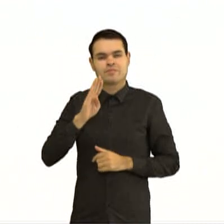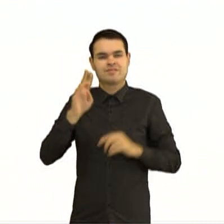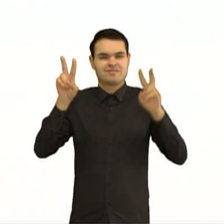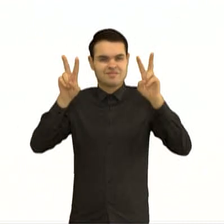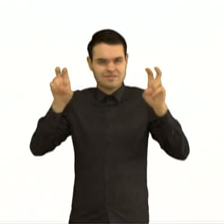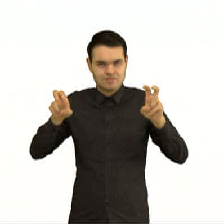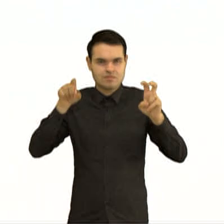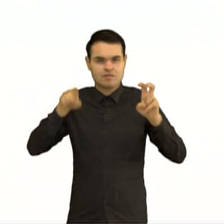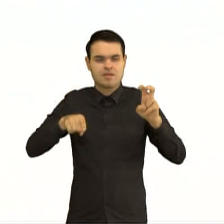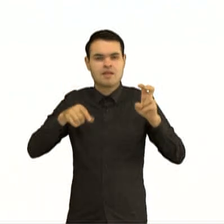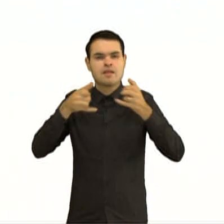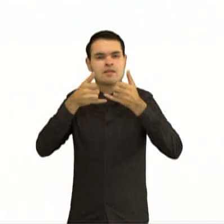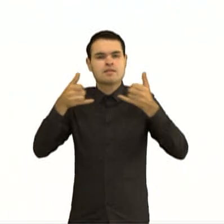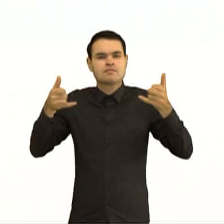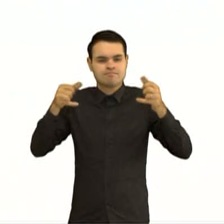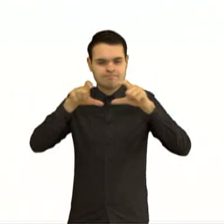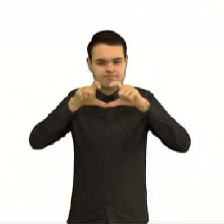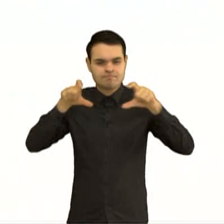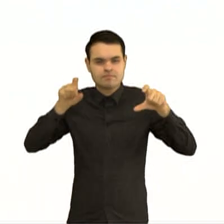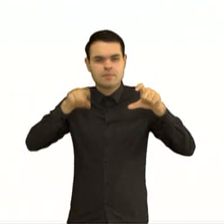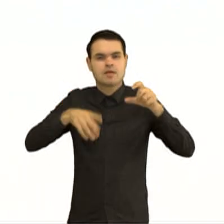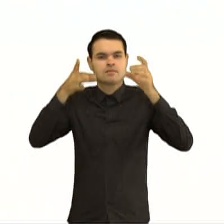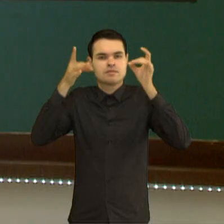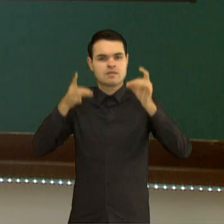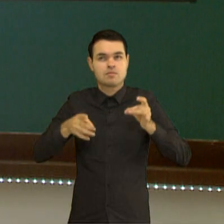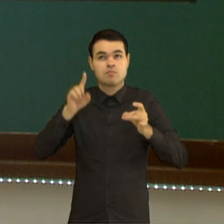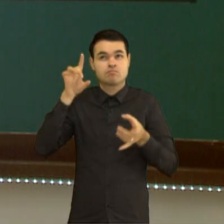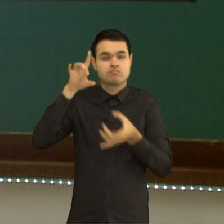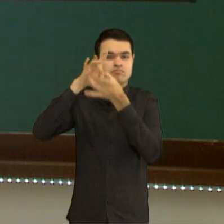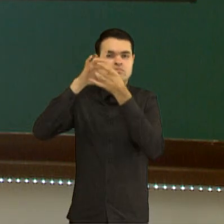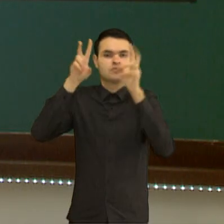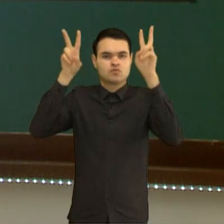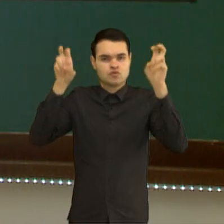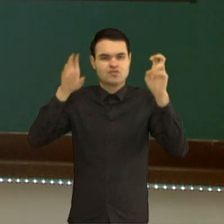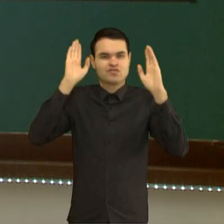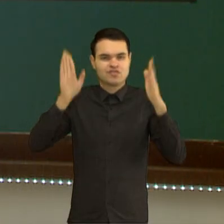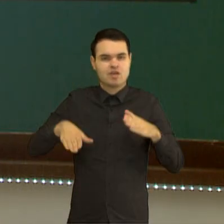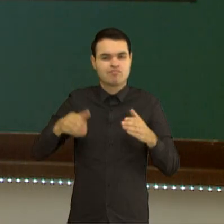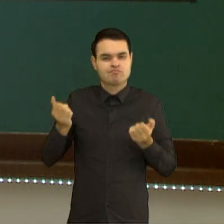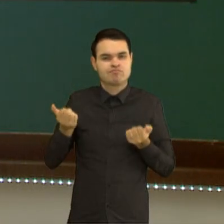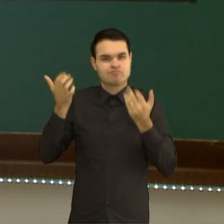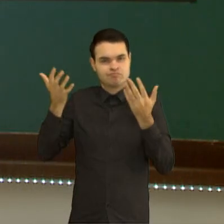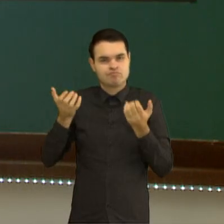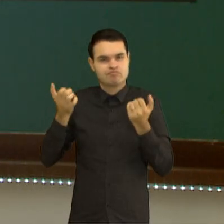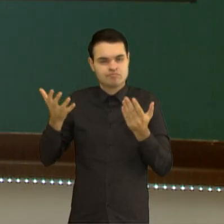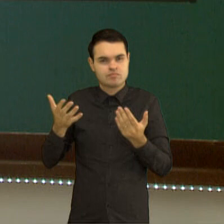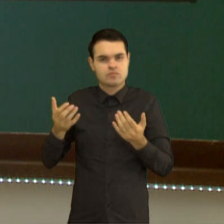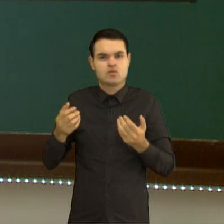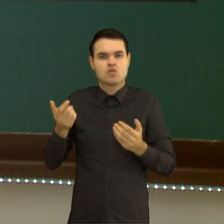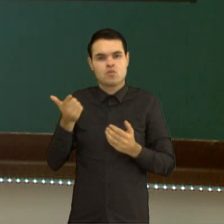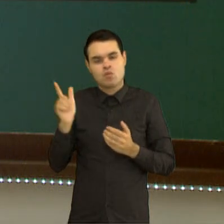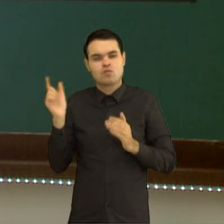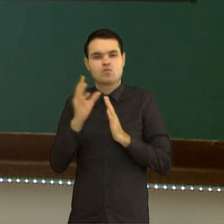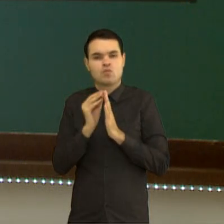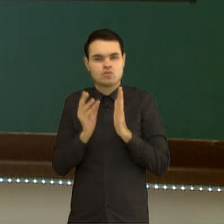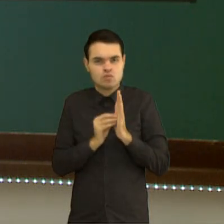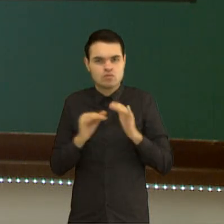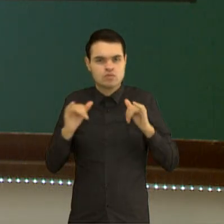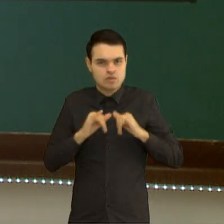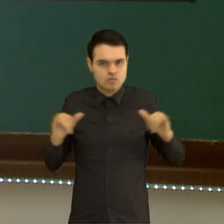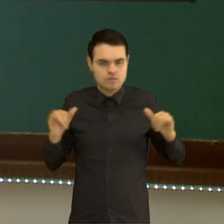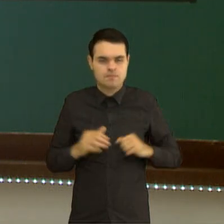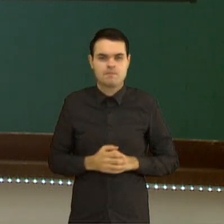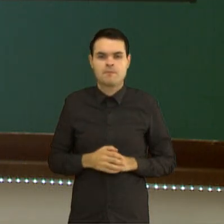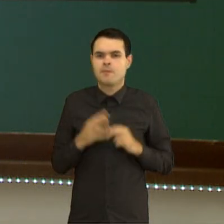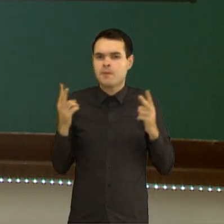linha fina, que é um detalhamento do título e já chama atenção também para os demais conteúdos da notícia. Percebam